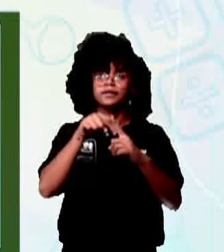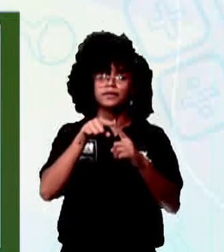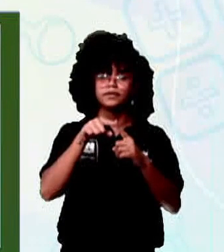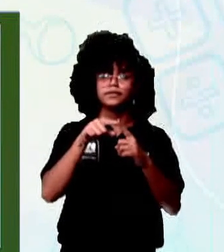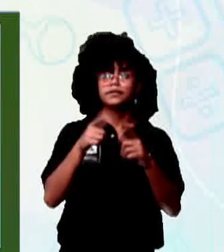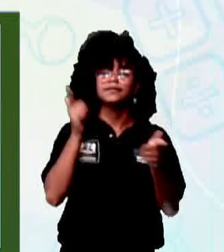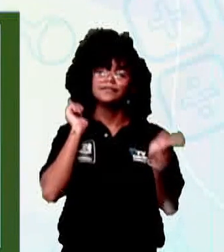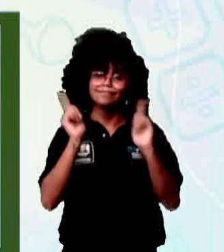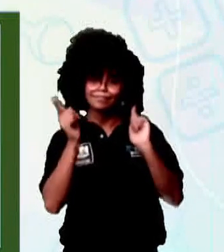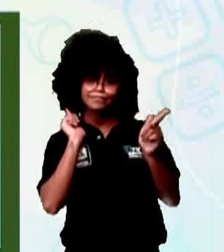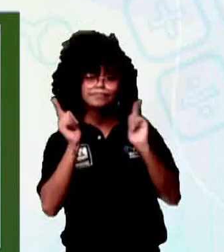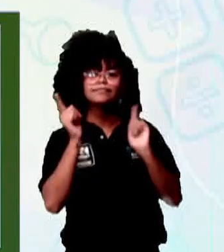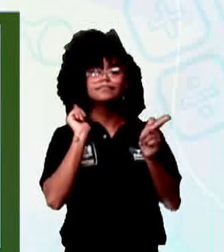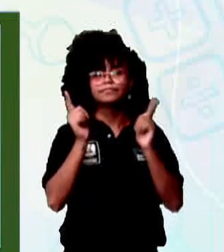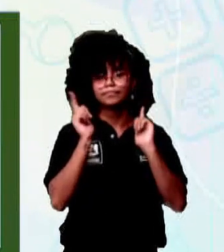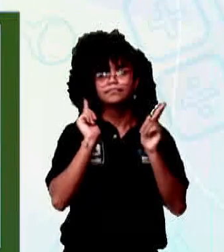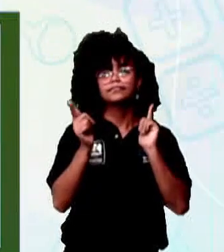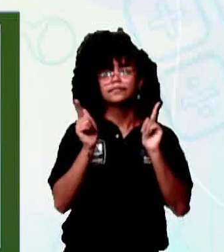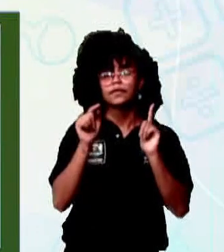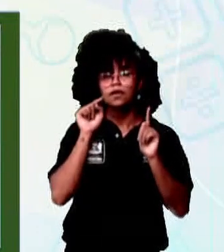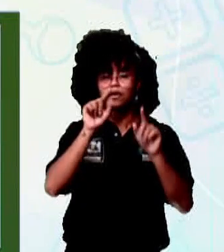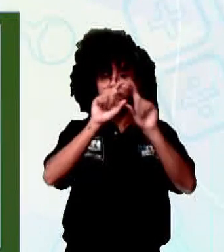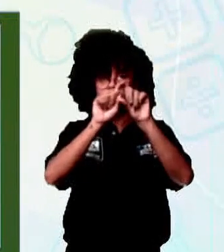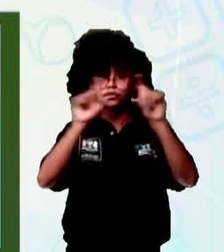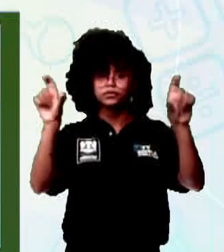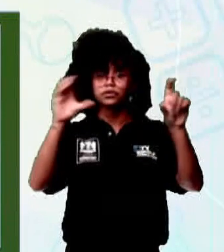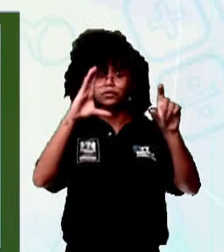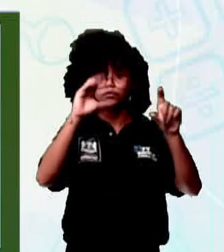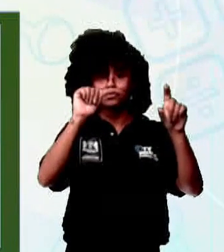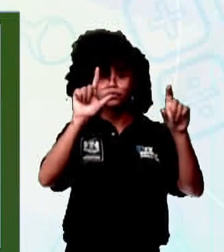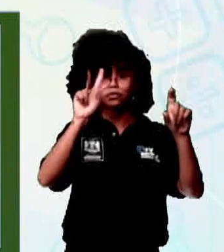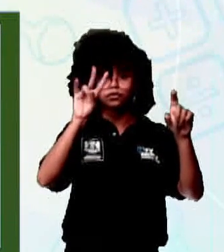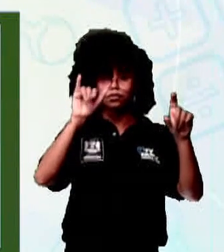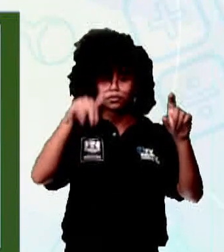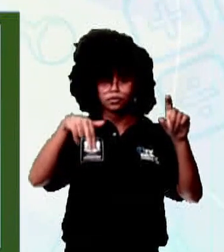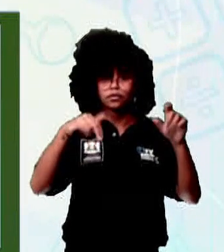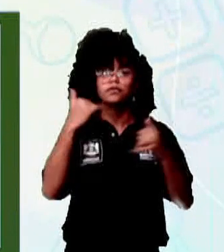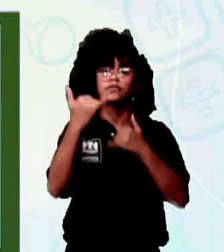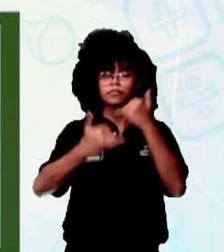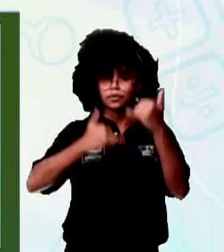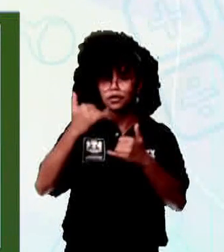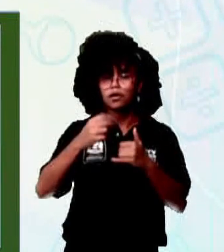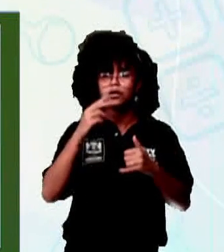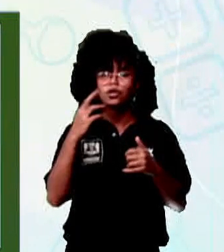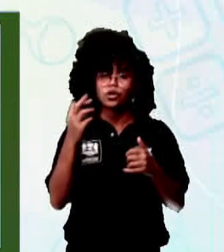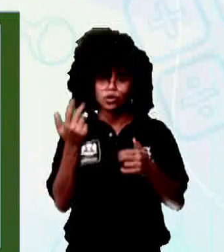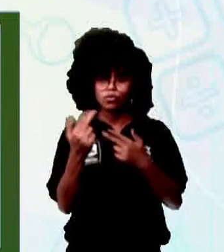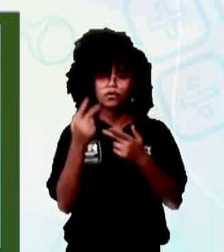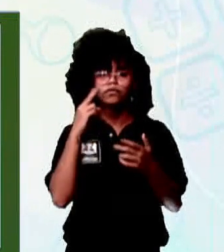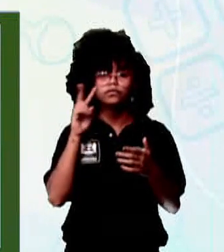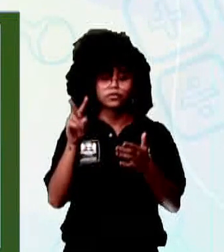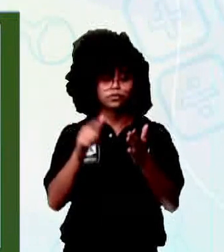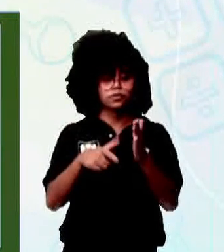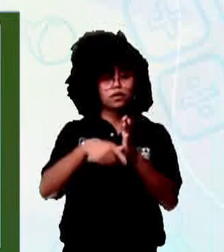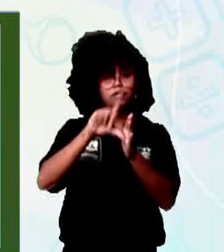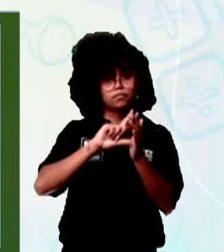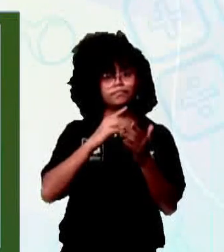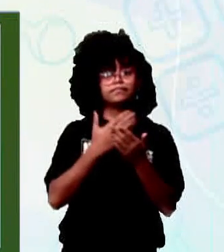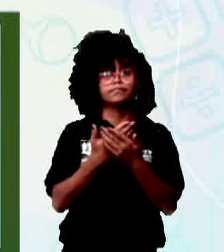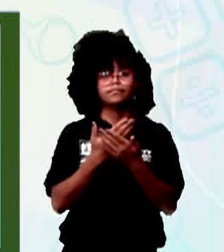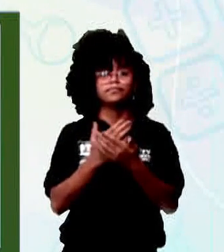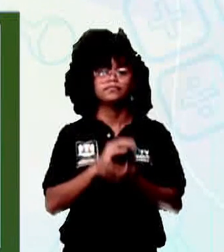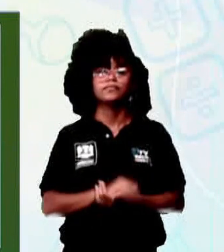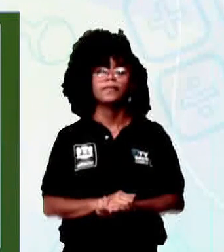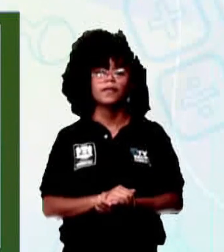entreter, de divertir, aqui na tirinha do Calvin, brincando, como vimos na aula passada. Nós temos aí a